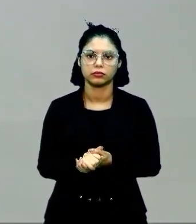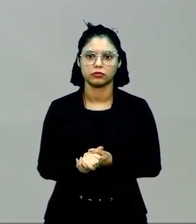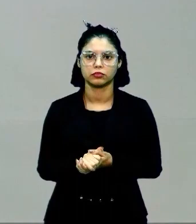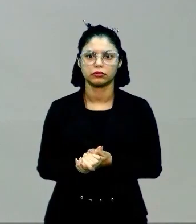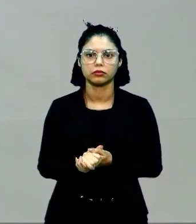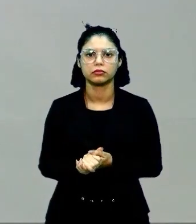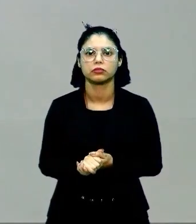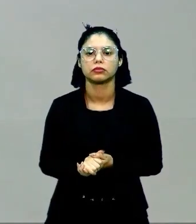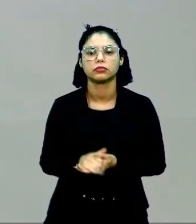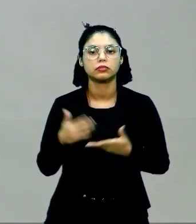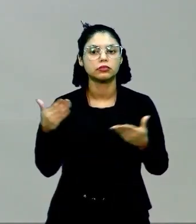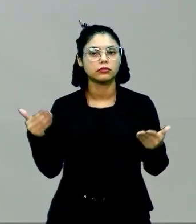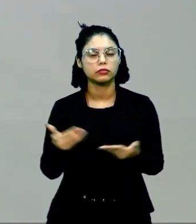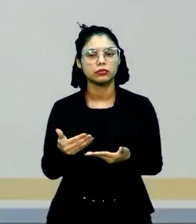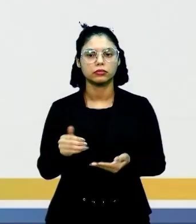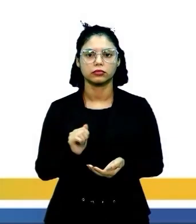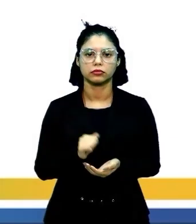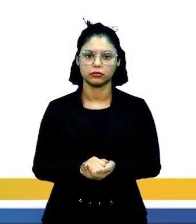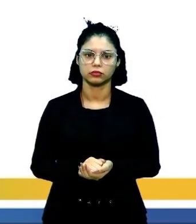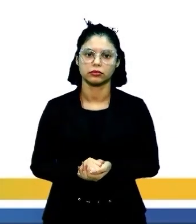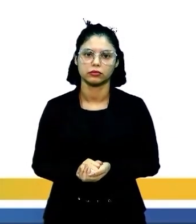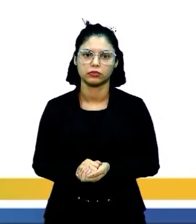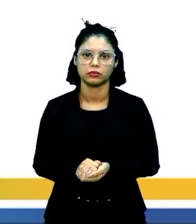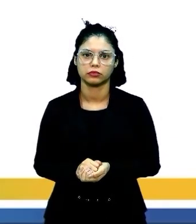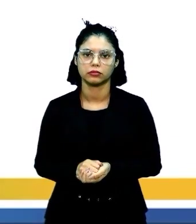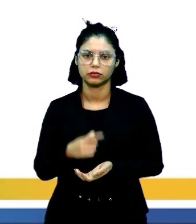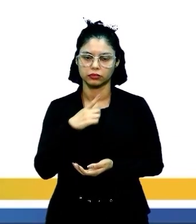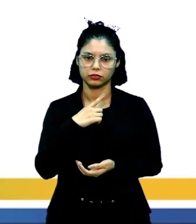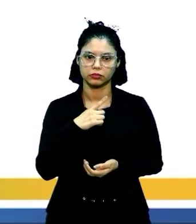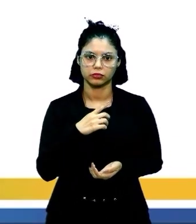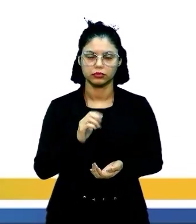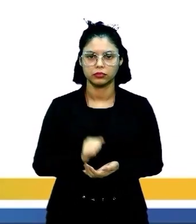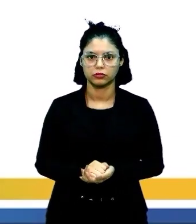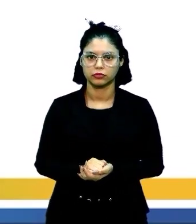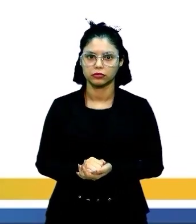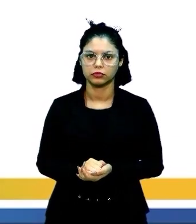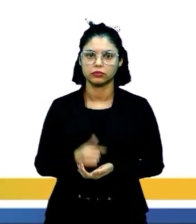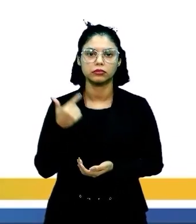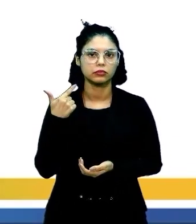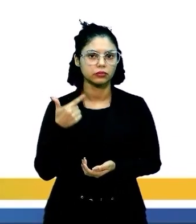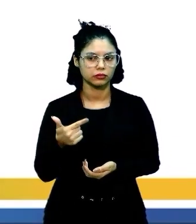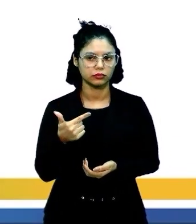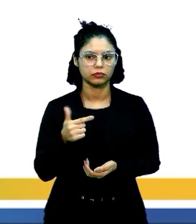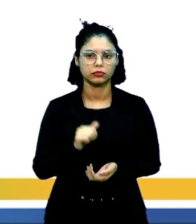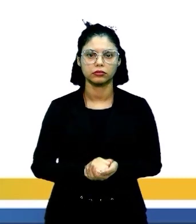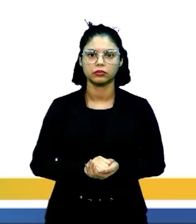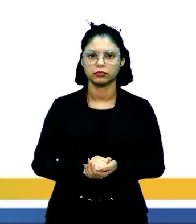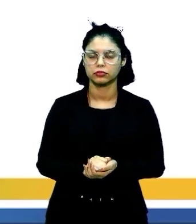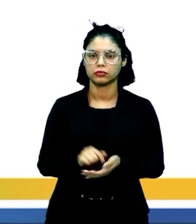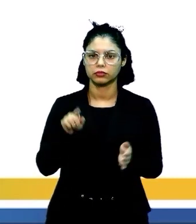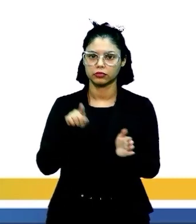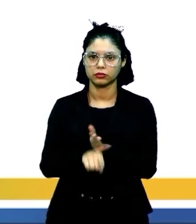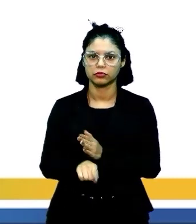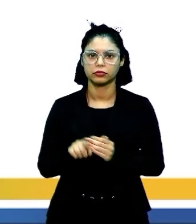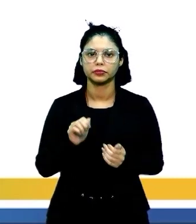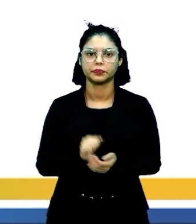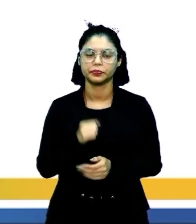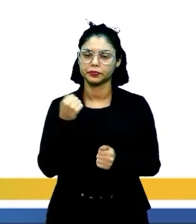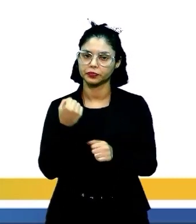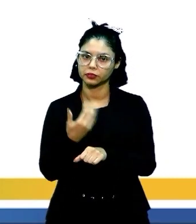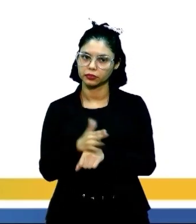contexto social. Agora nós vamos avançar e nós vamos para a segunda questão do